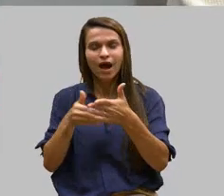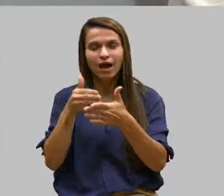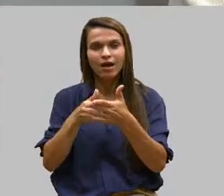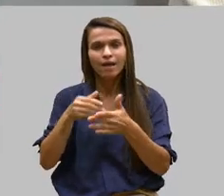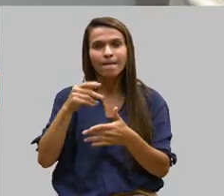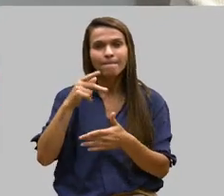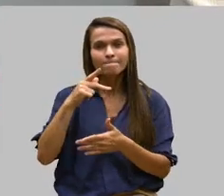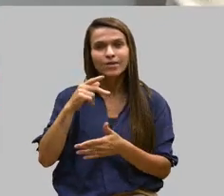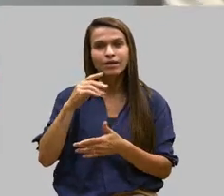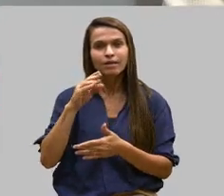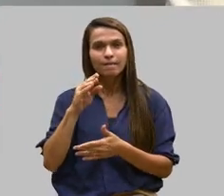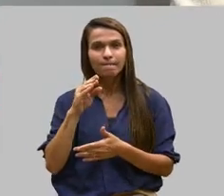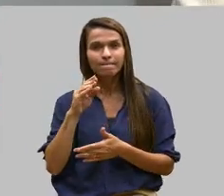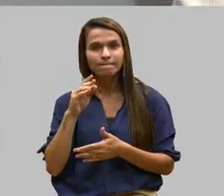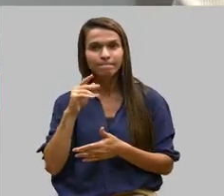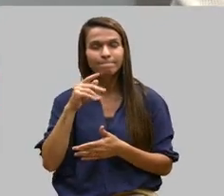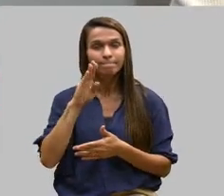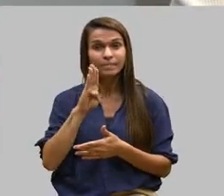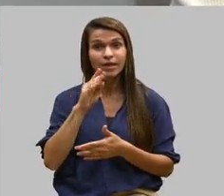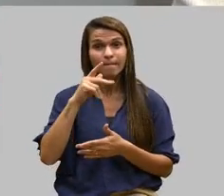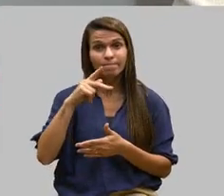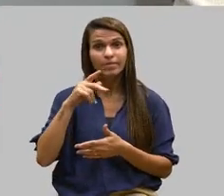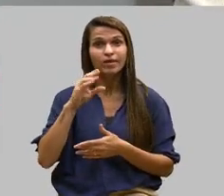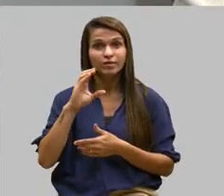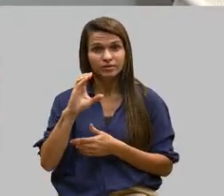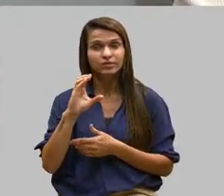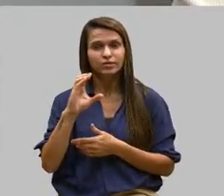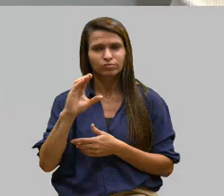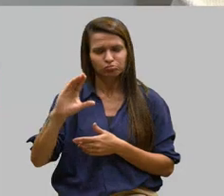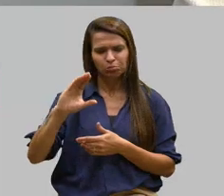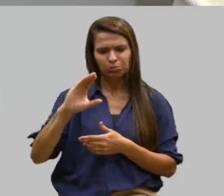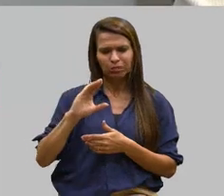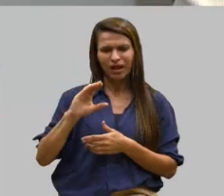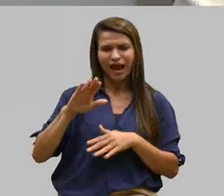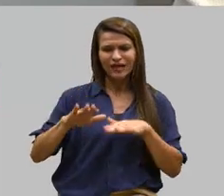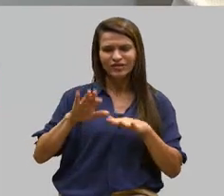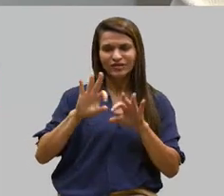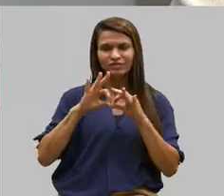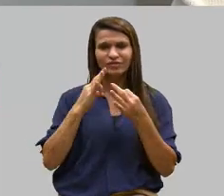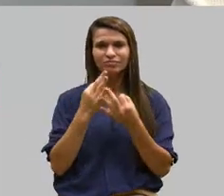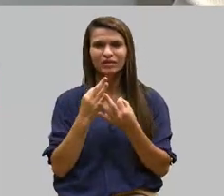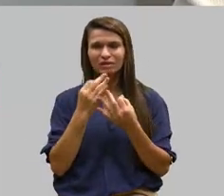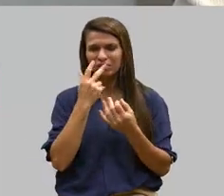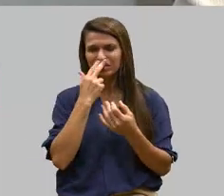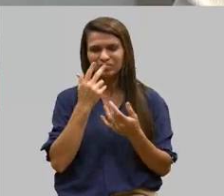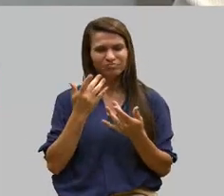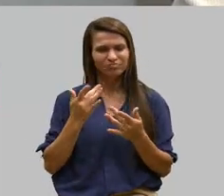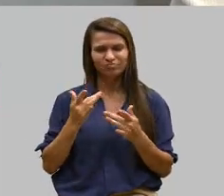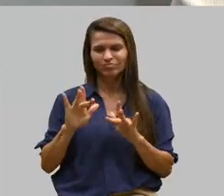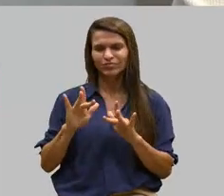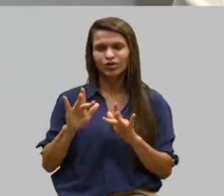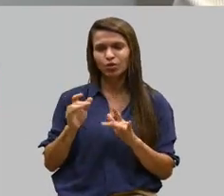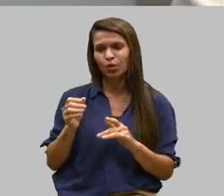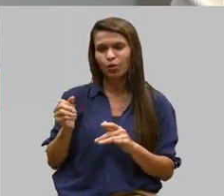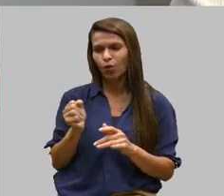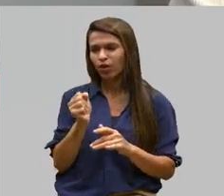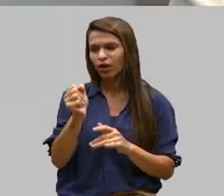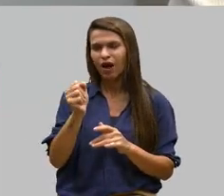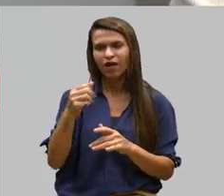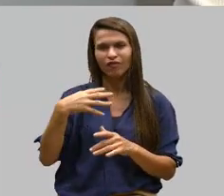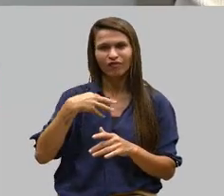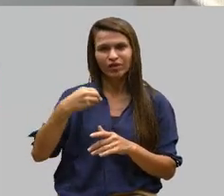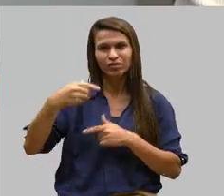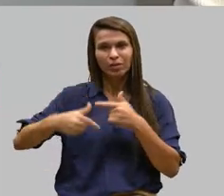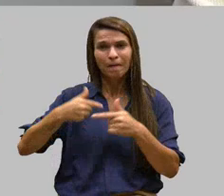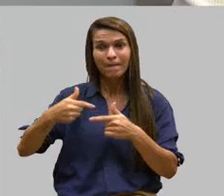o benefício da prestação continuada as famílias muitas das vezes se recusa a colocar os seus filhos no mercado de trabalho para não perder